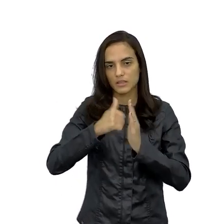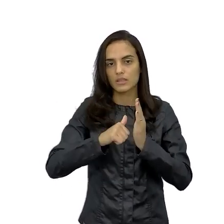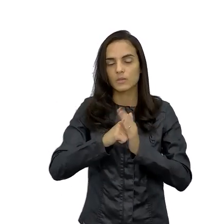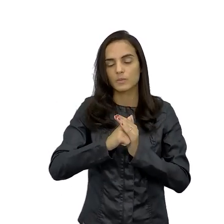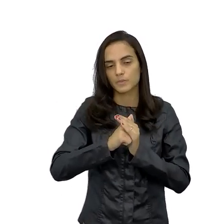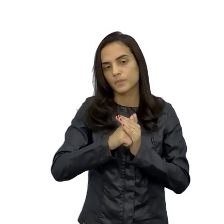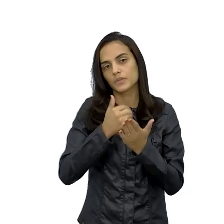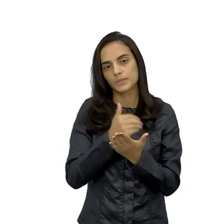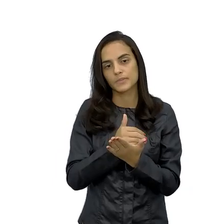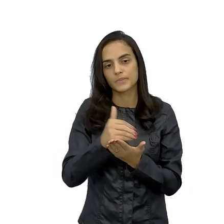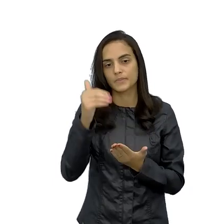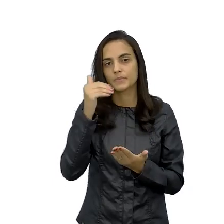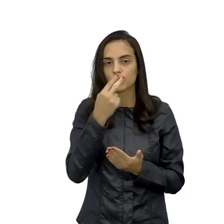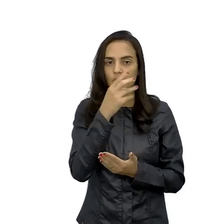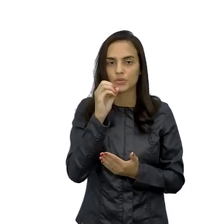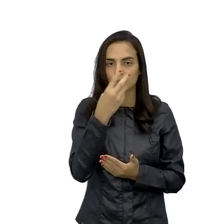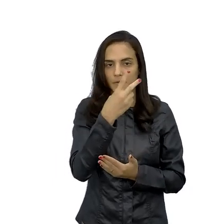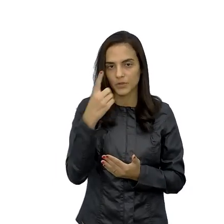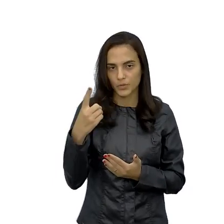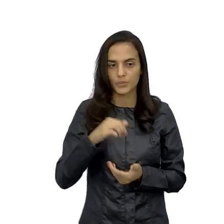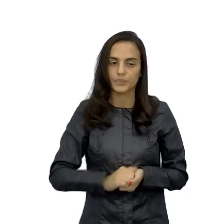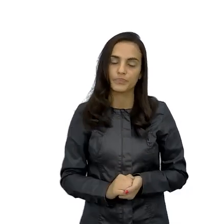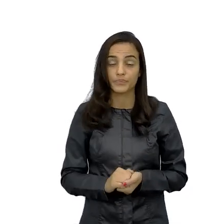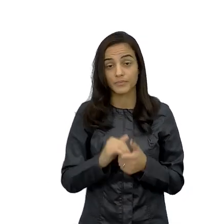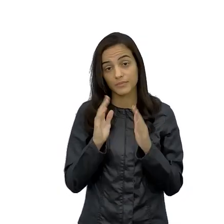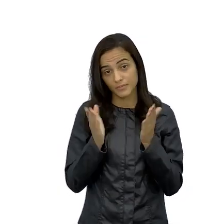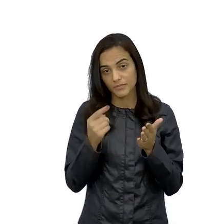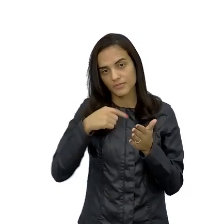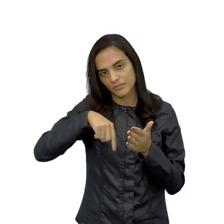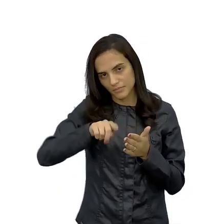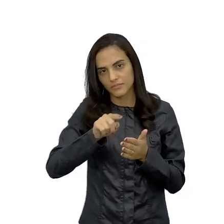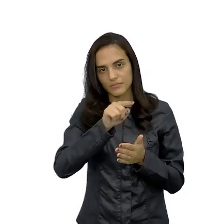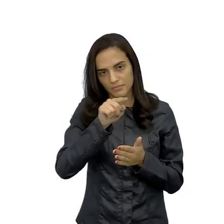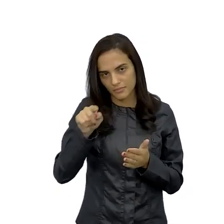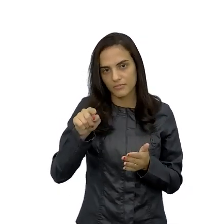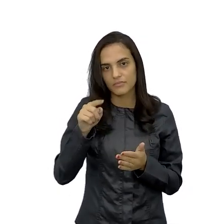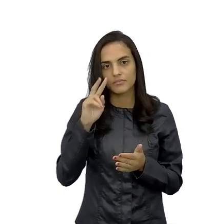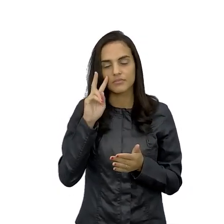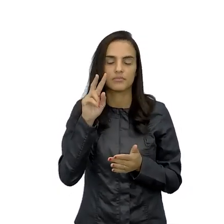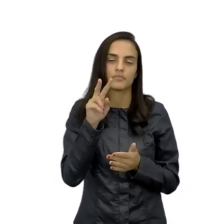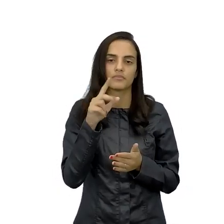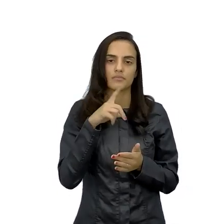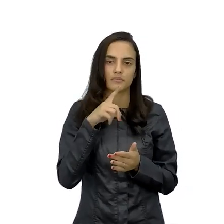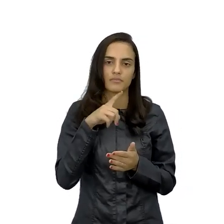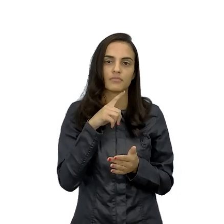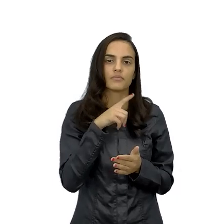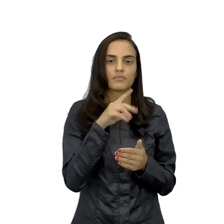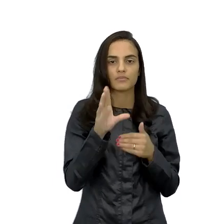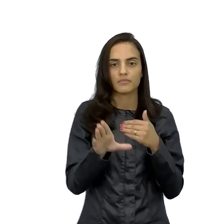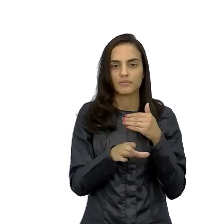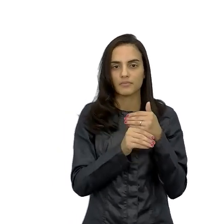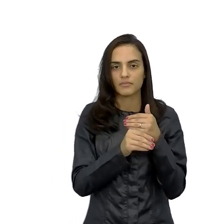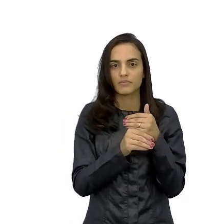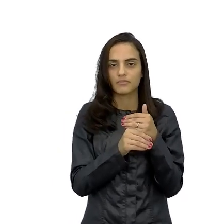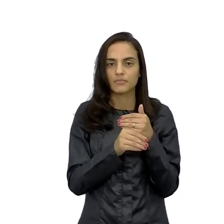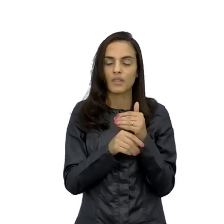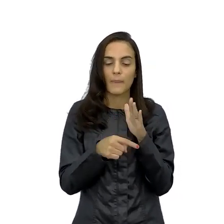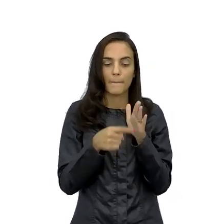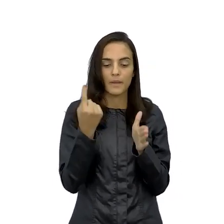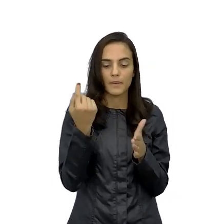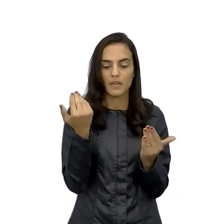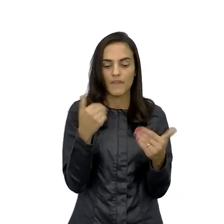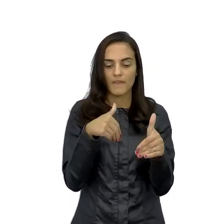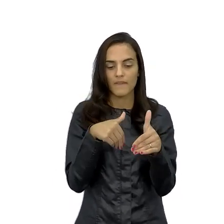diagnóstica inicial de 2021, já que vocês tiveram, no fundo, a aplicação da primeira